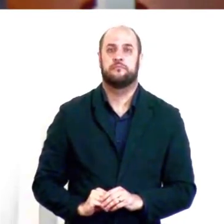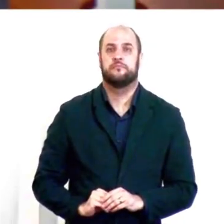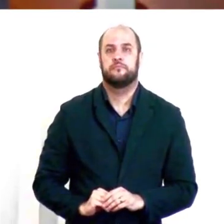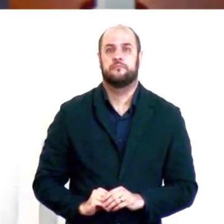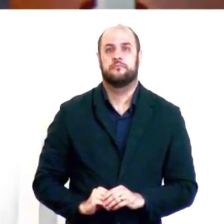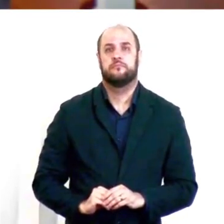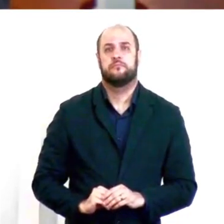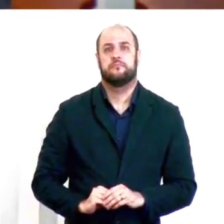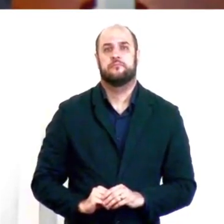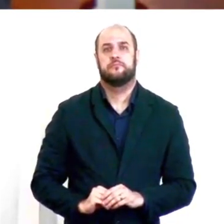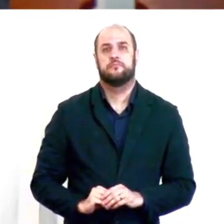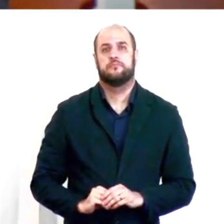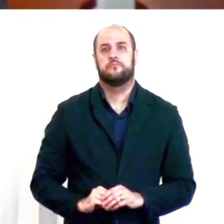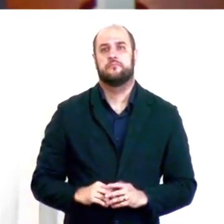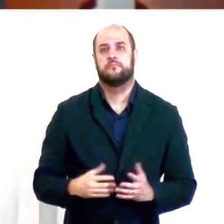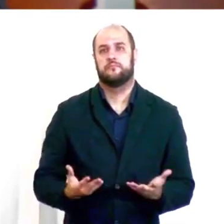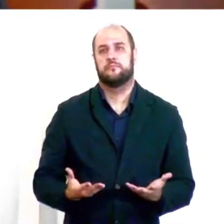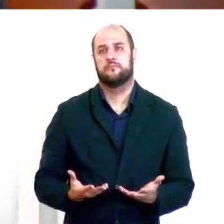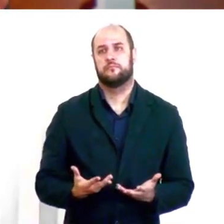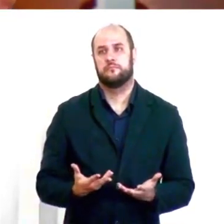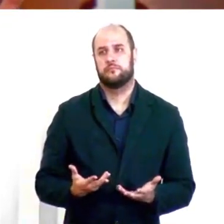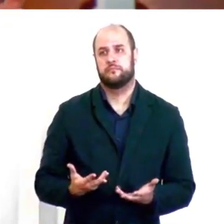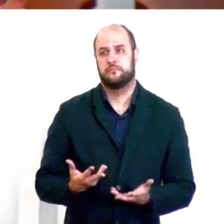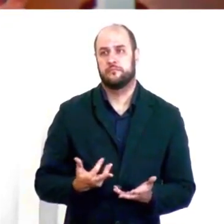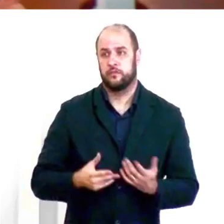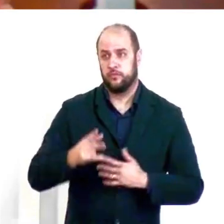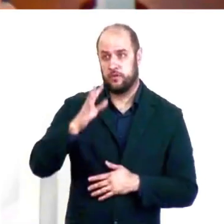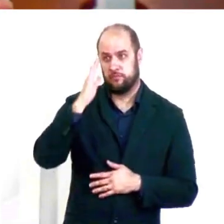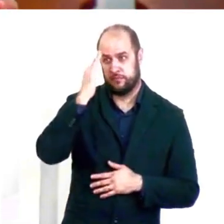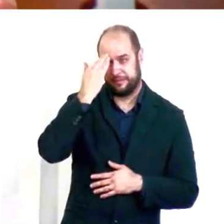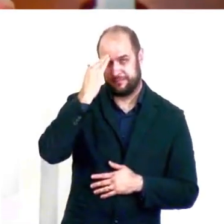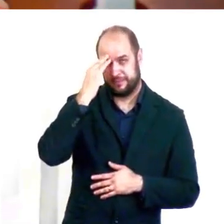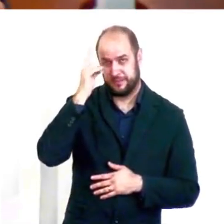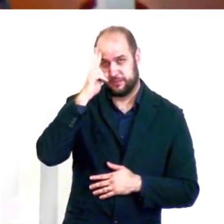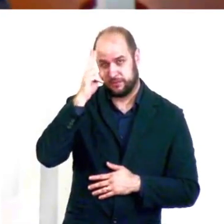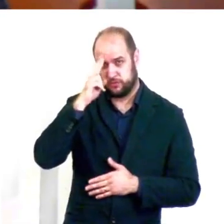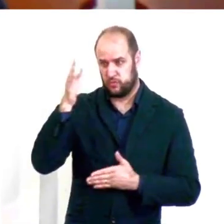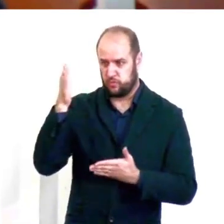Parece estar complexo aqui o decorrer da história, mas não.